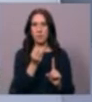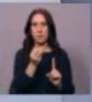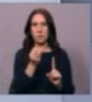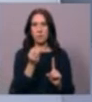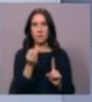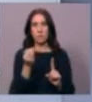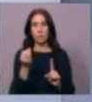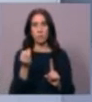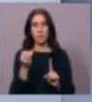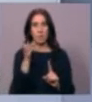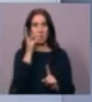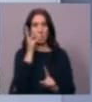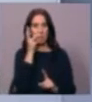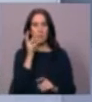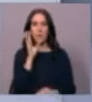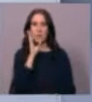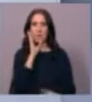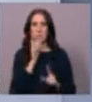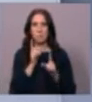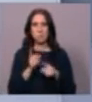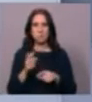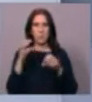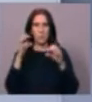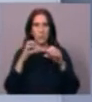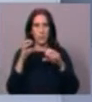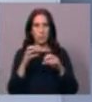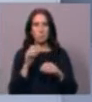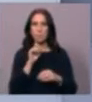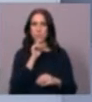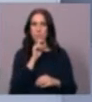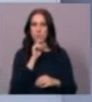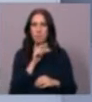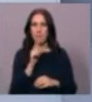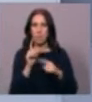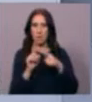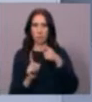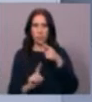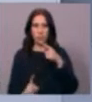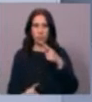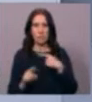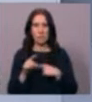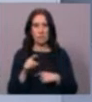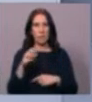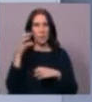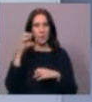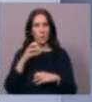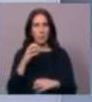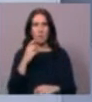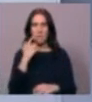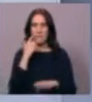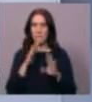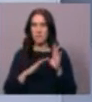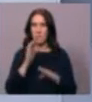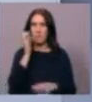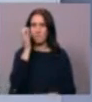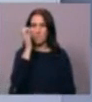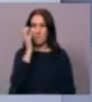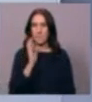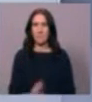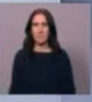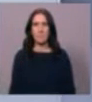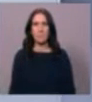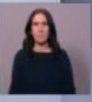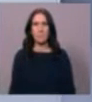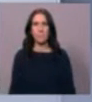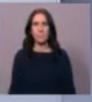no setor quente, a partir da tarde aguaceiros e possibilidade de trovoadas. Esta precipitação é por vezes forte. Para chamada